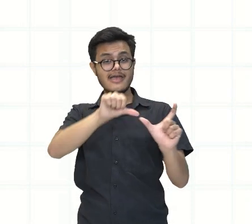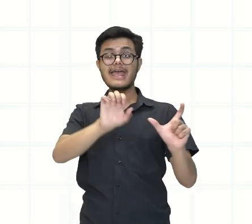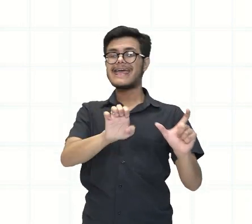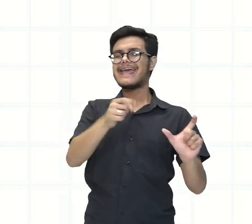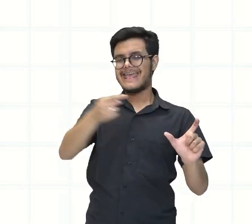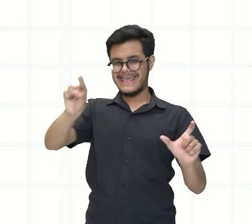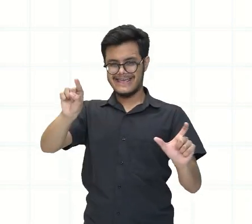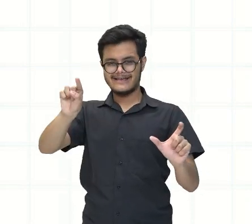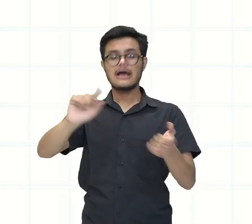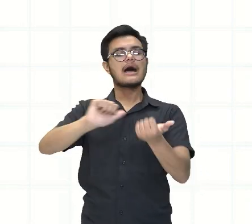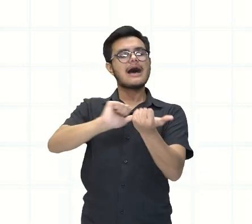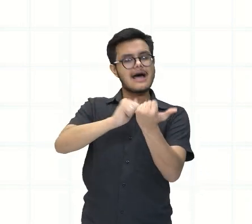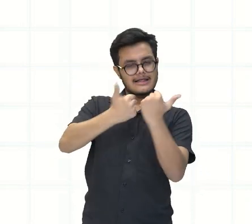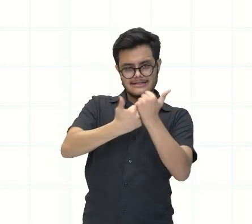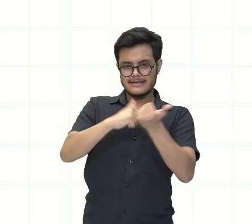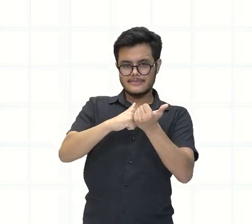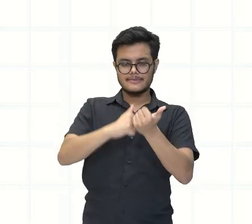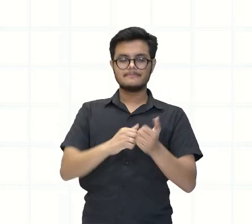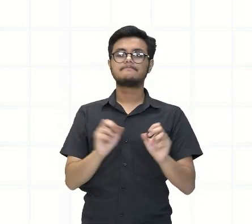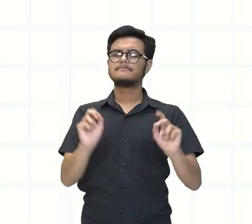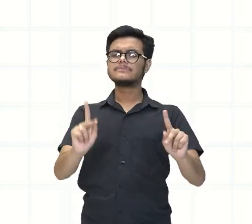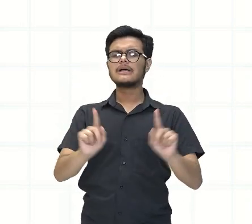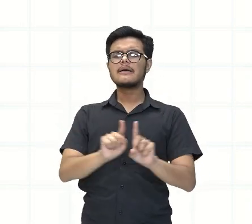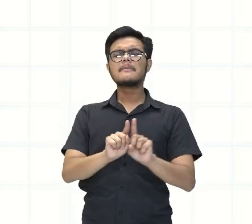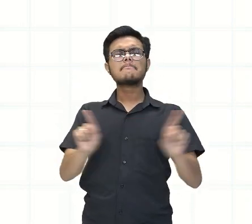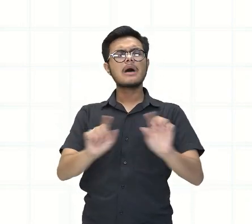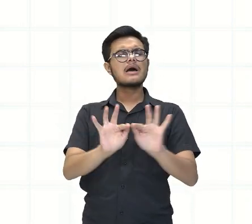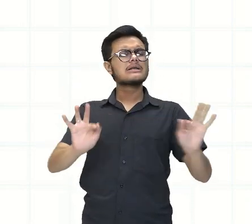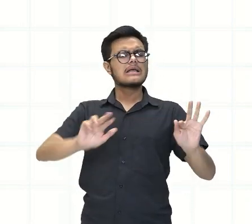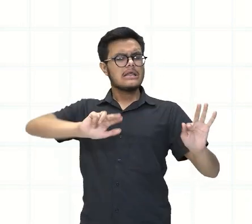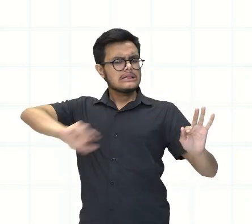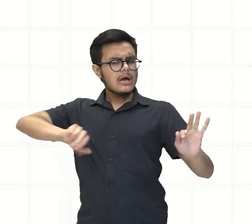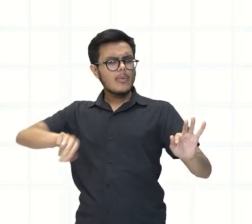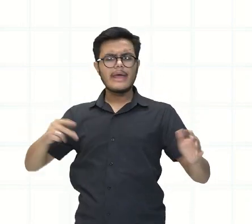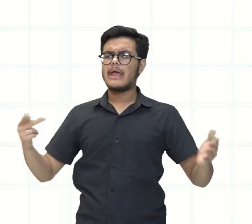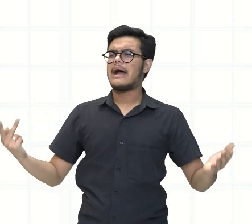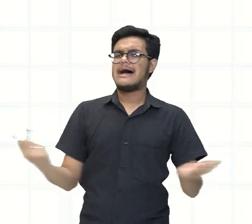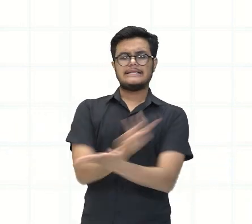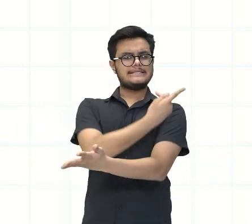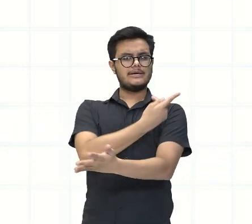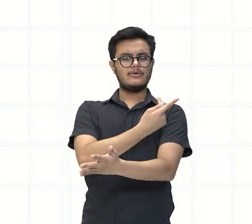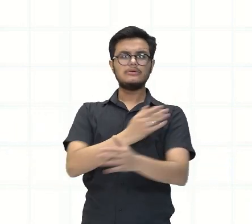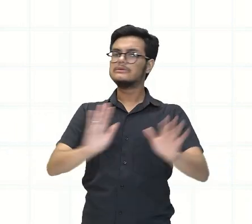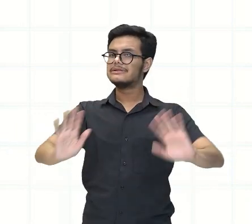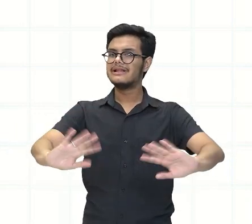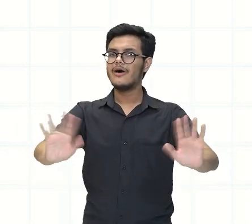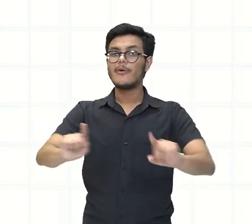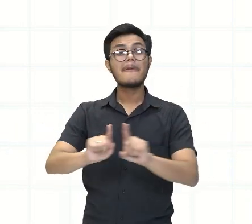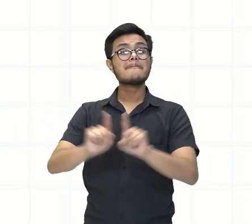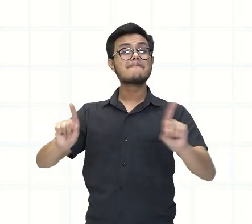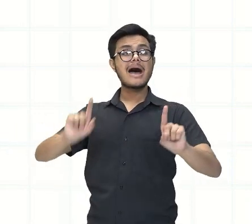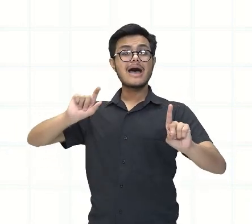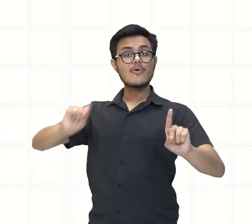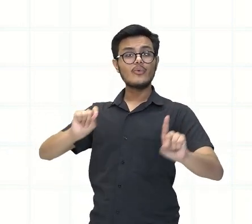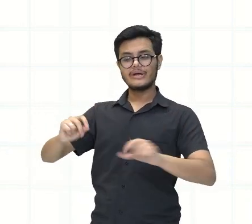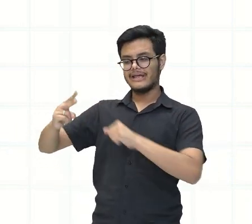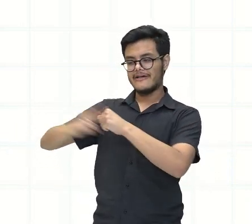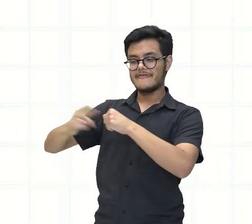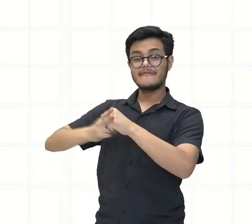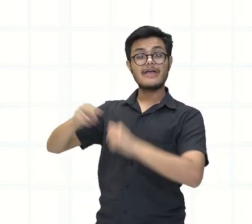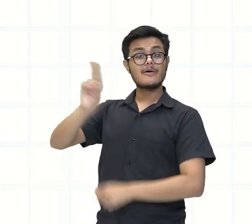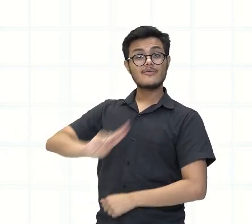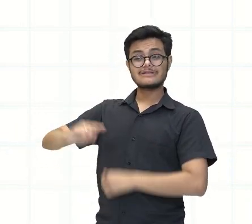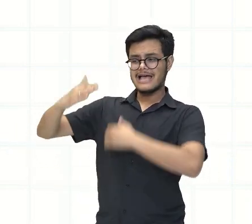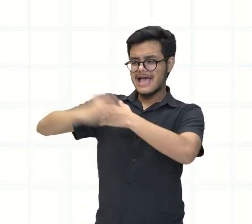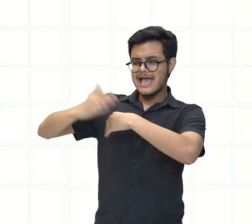até aqui, ele não me ajuda a expressar uma ação, tá? Então, ele é o que nós chamamos de verbo